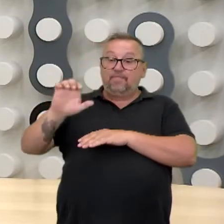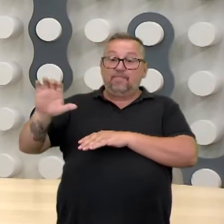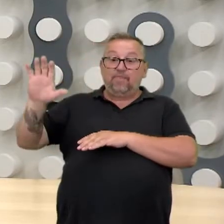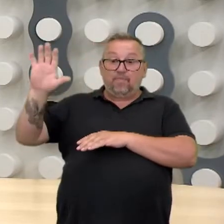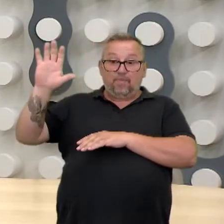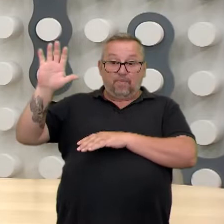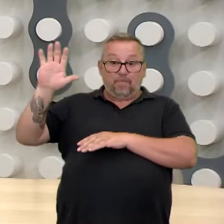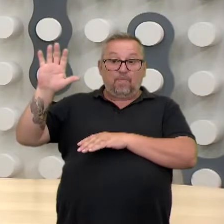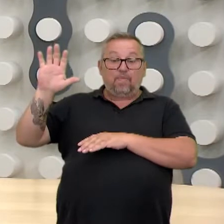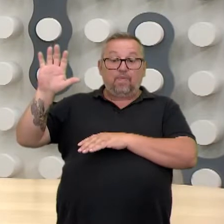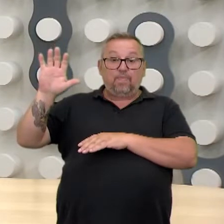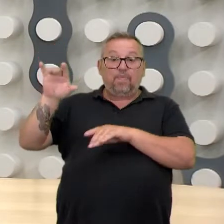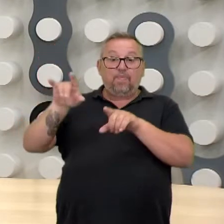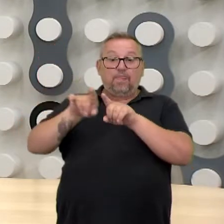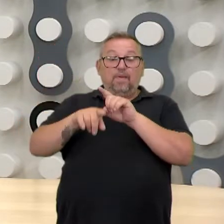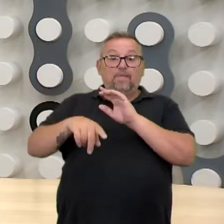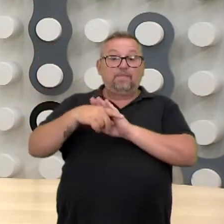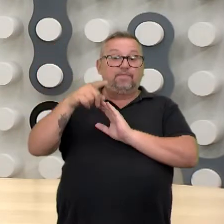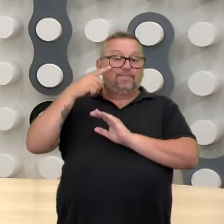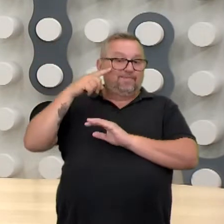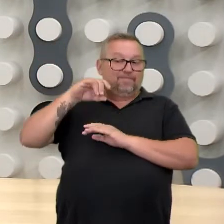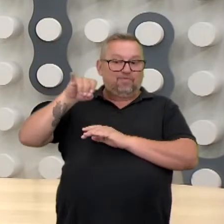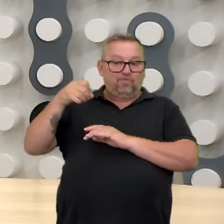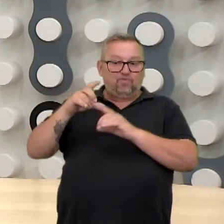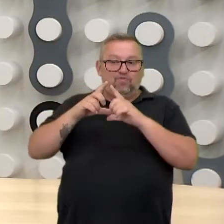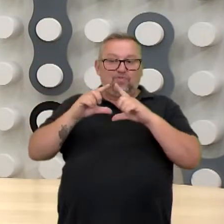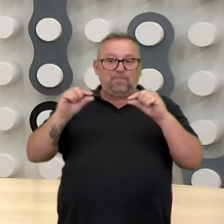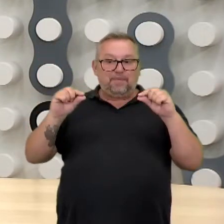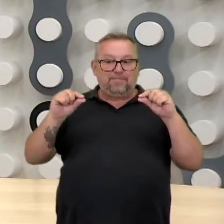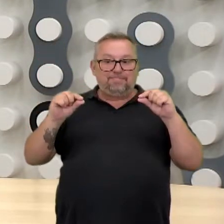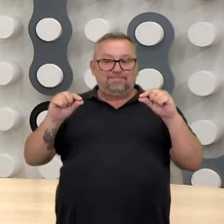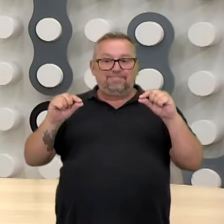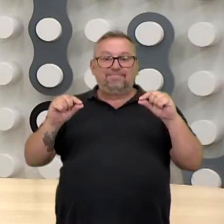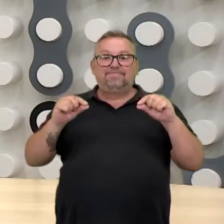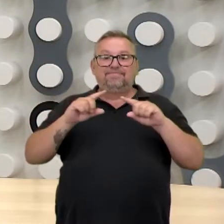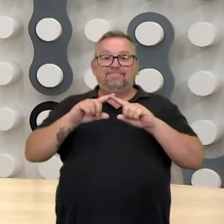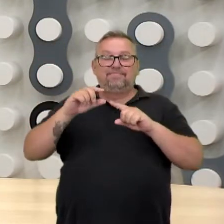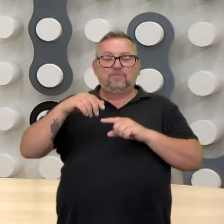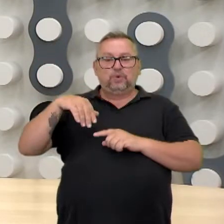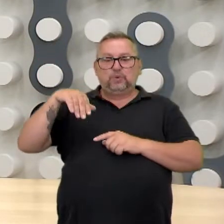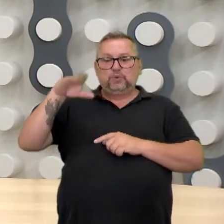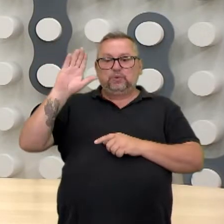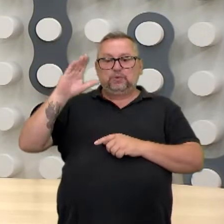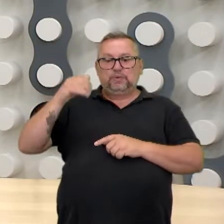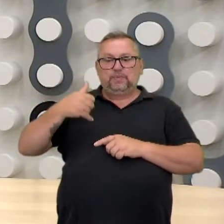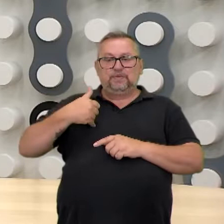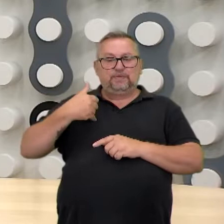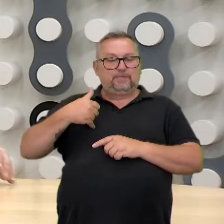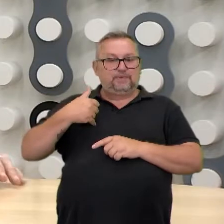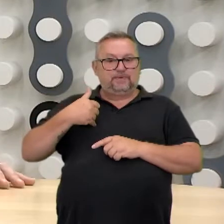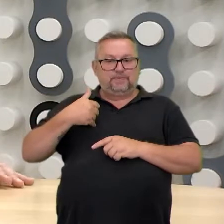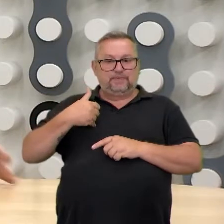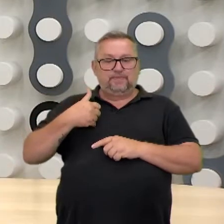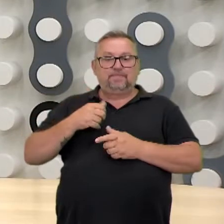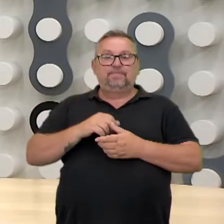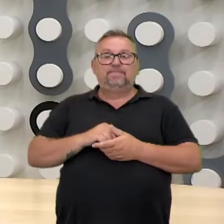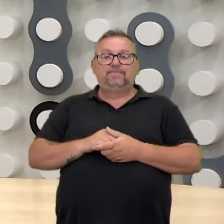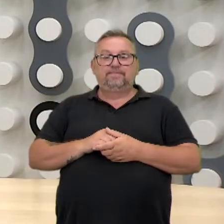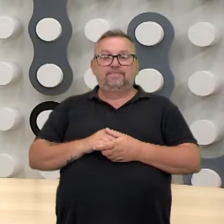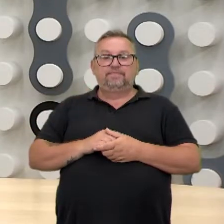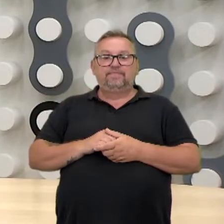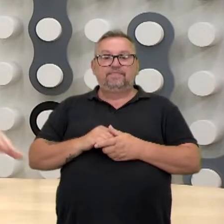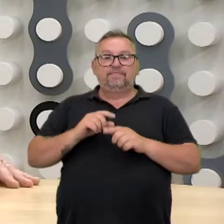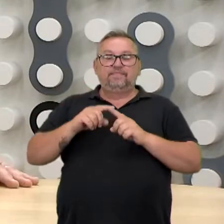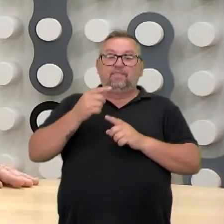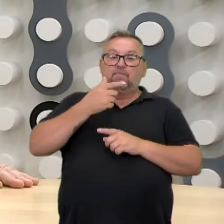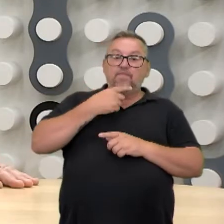né, e o próprio Japão, né, que tem essa característica aí de, há um bom tempo, ter essa expectativa de vida avançada, tanto para